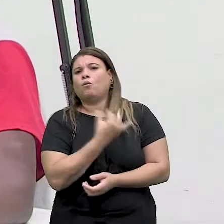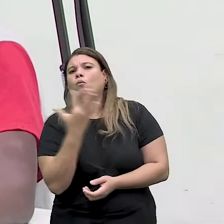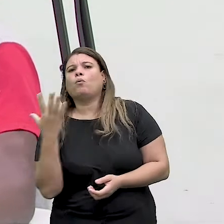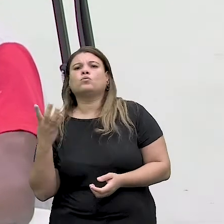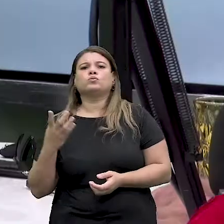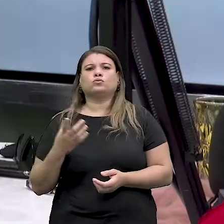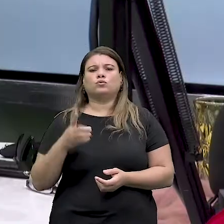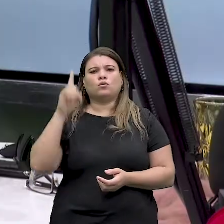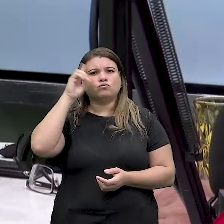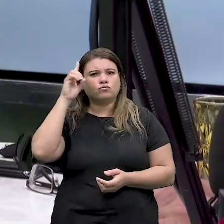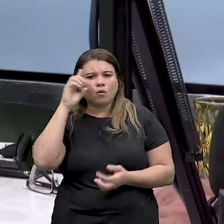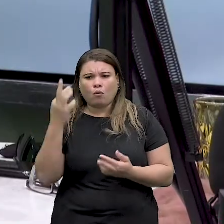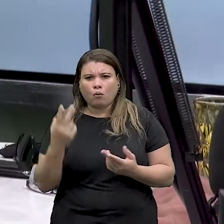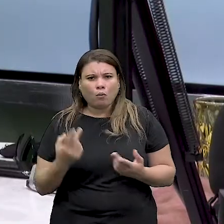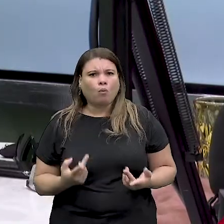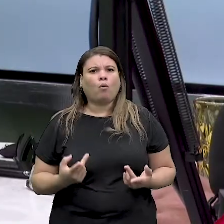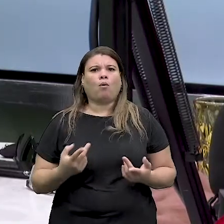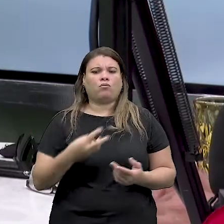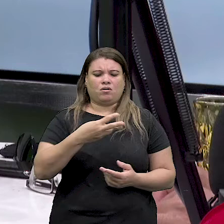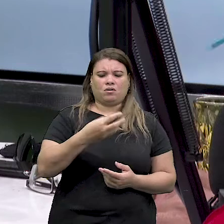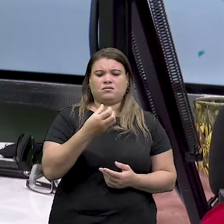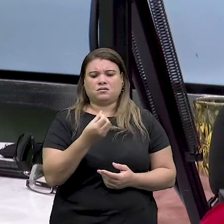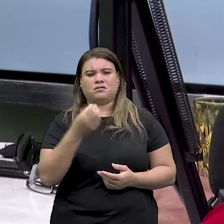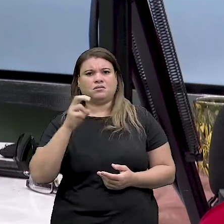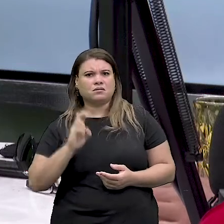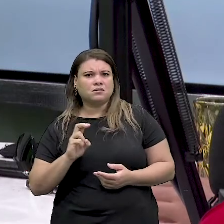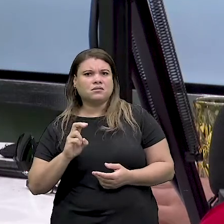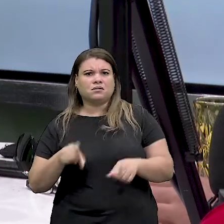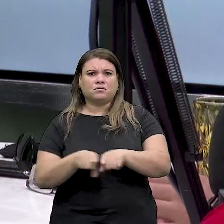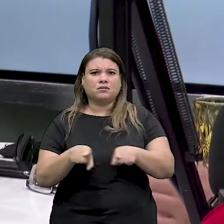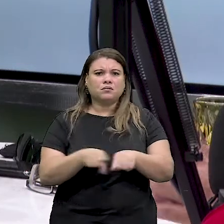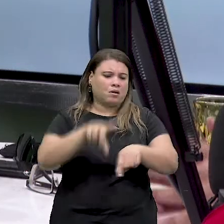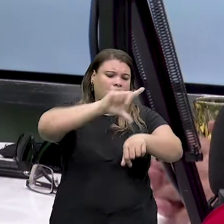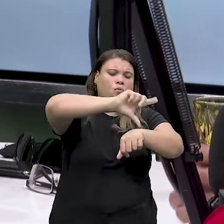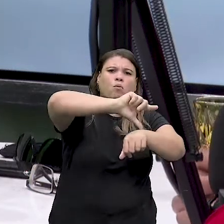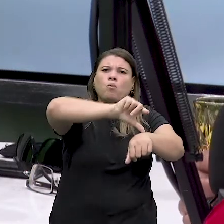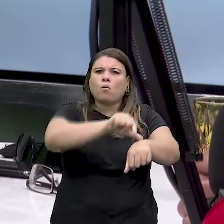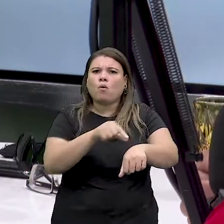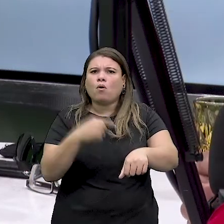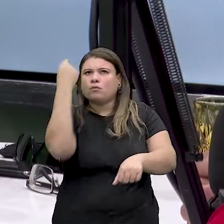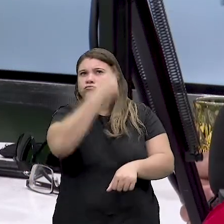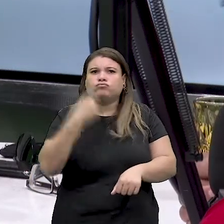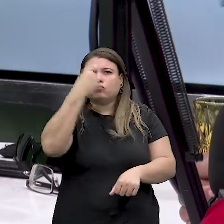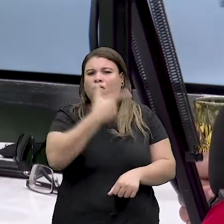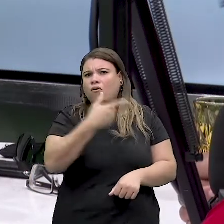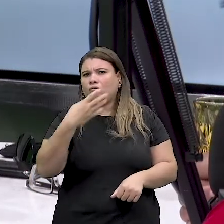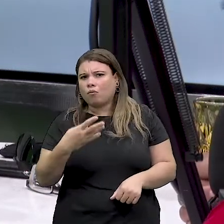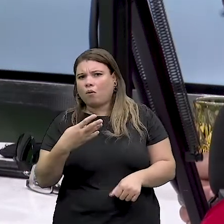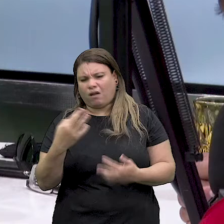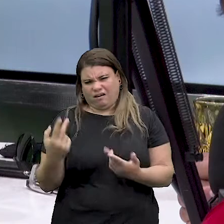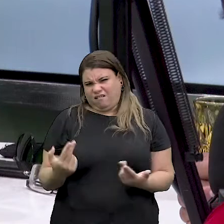Facilitou a medição do tempo, ela facilitou na produção também, né? Porque você atribui valor à